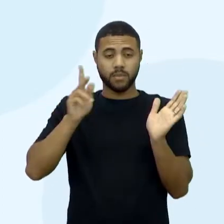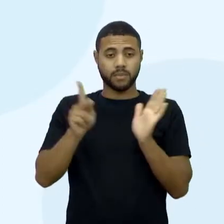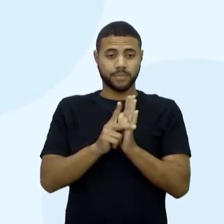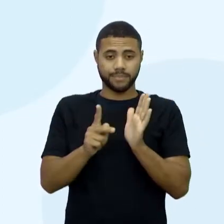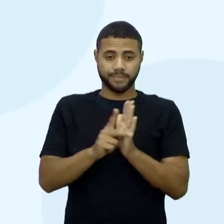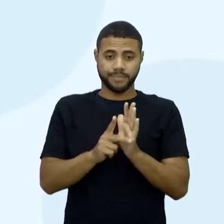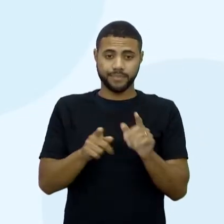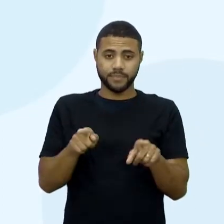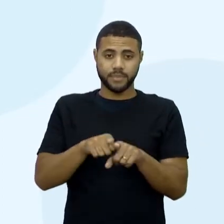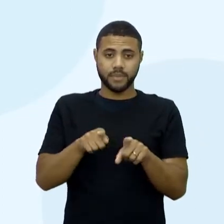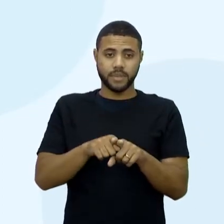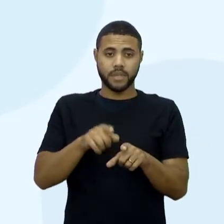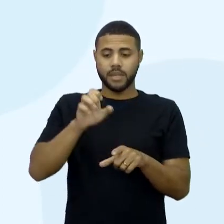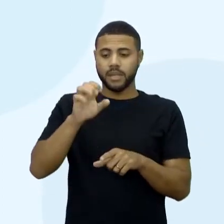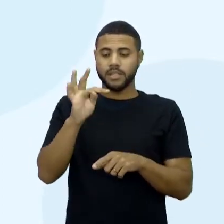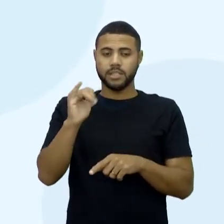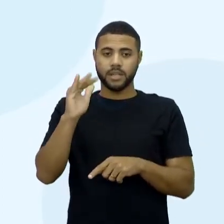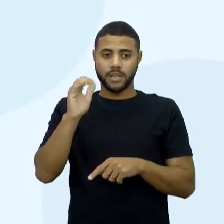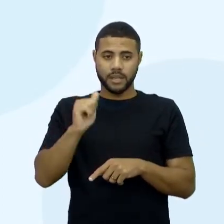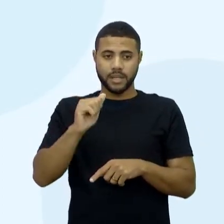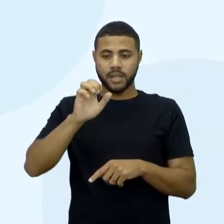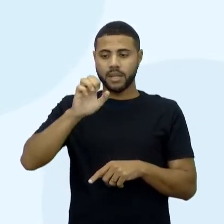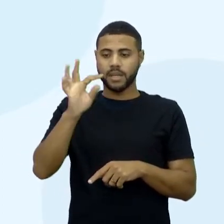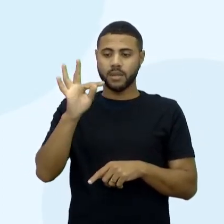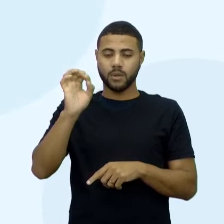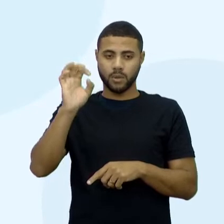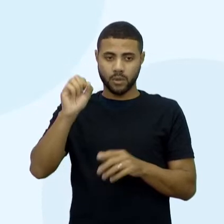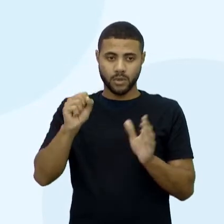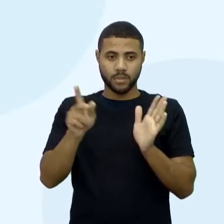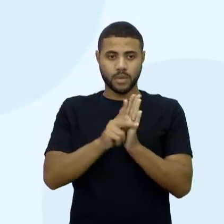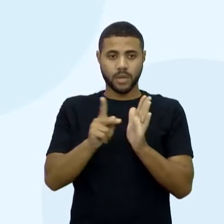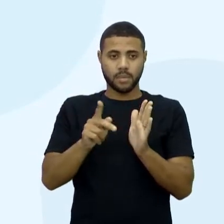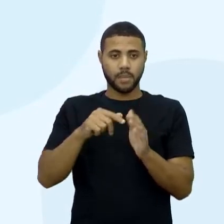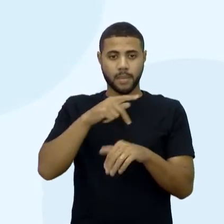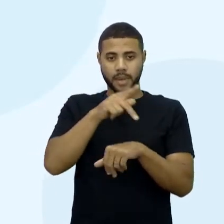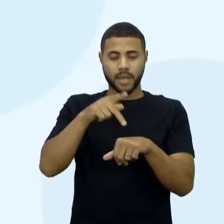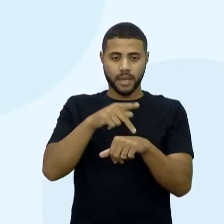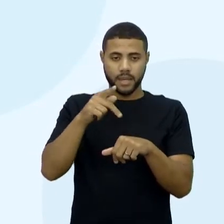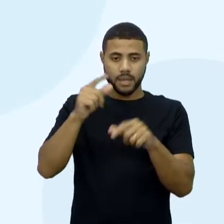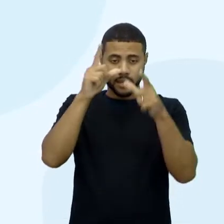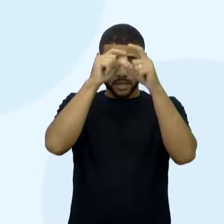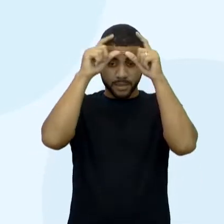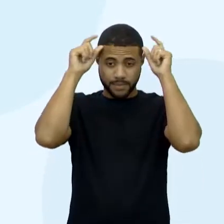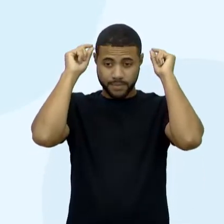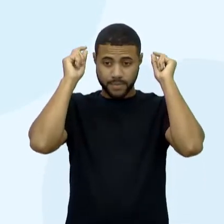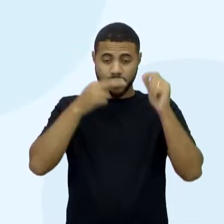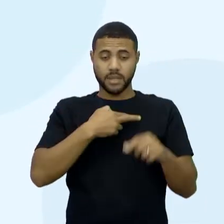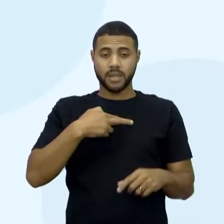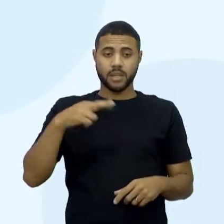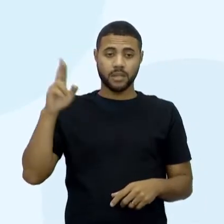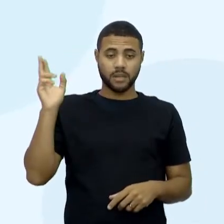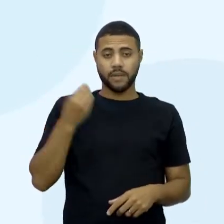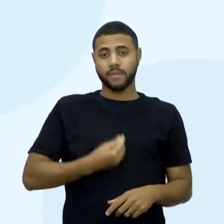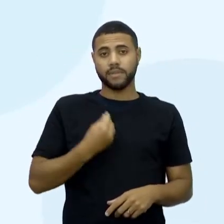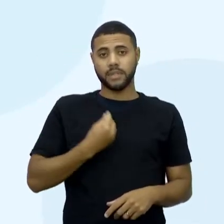de ethos, né? Do grego também, e tem a ver com formas de viver, crenças,